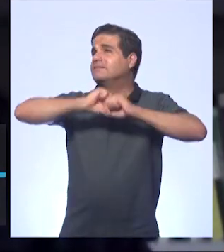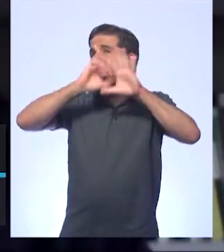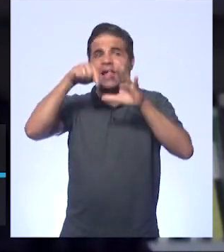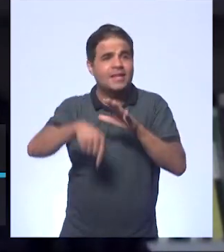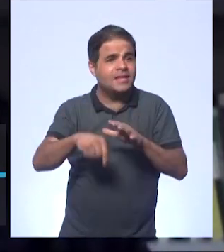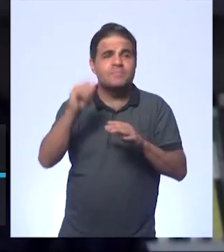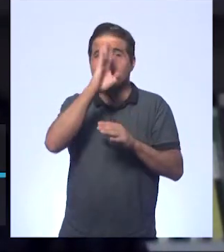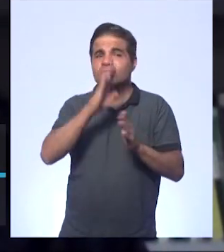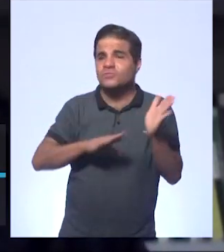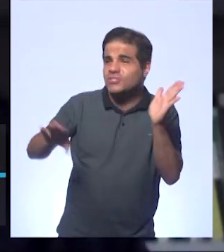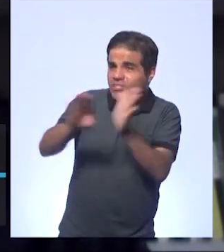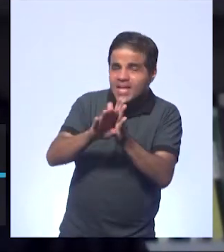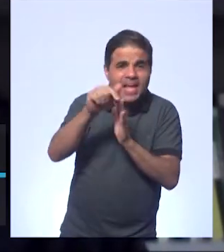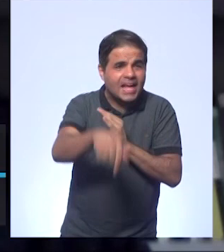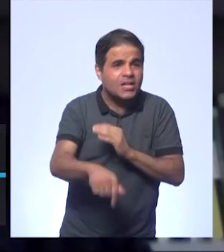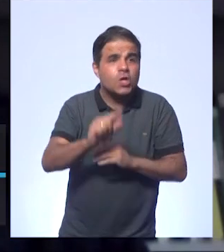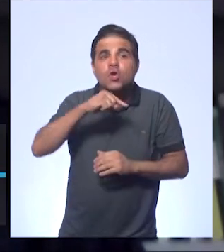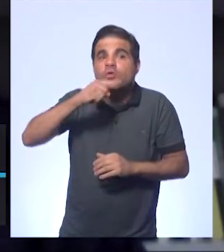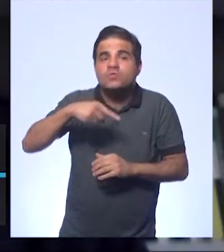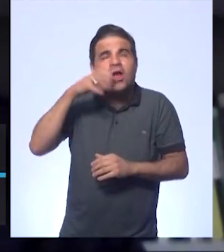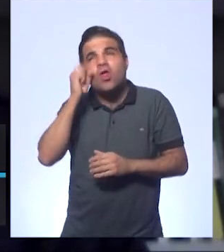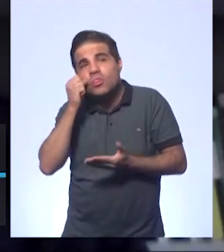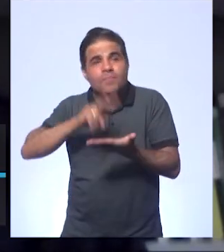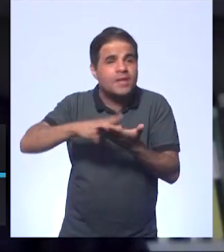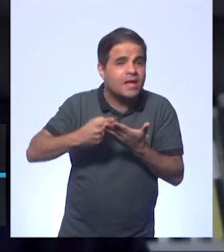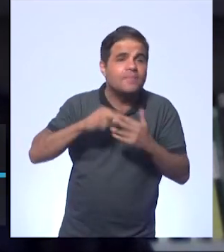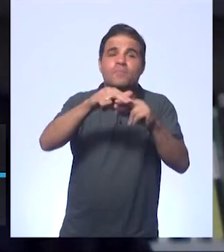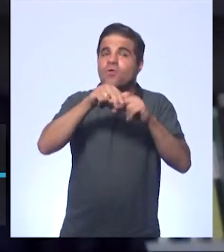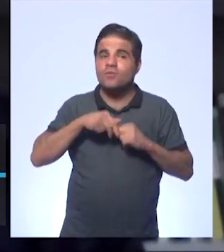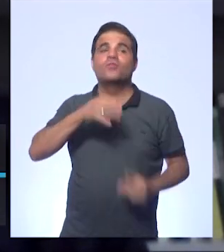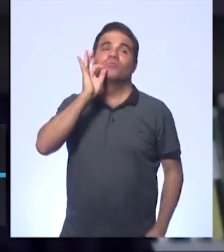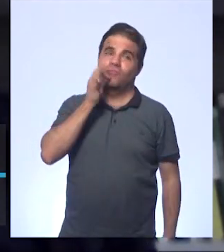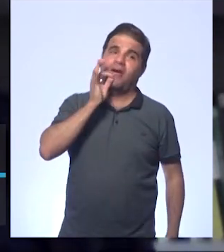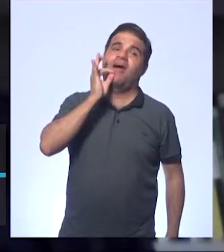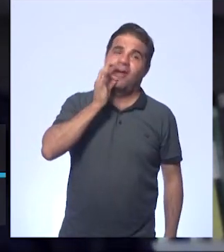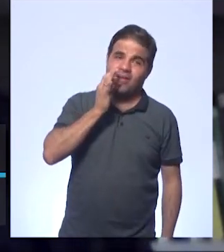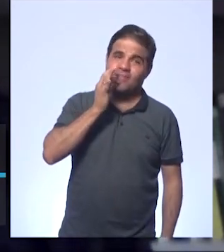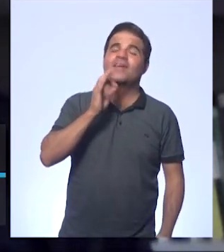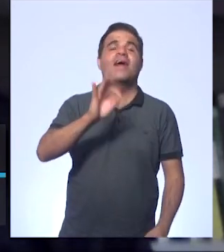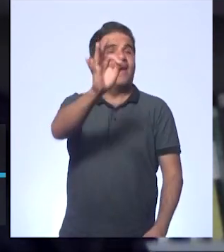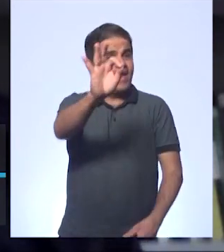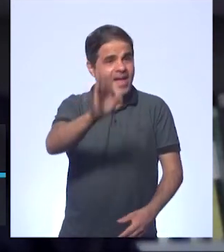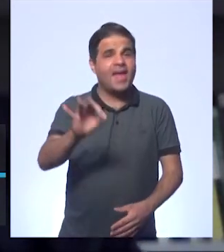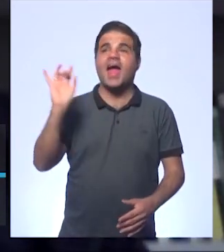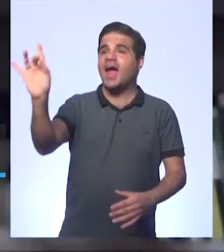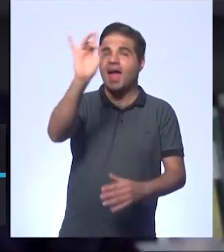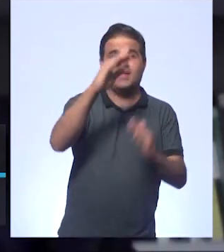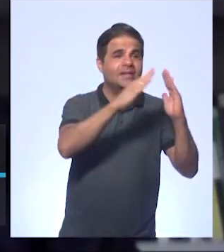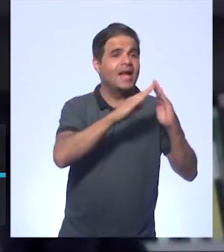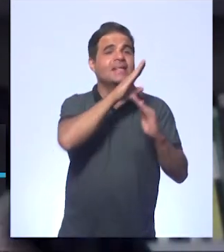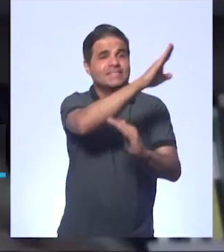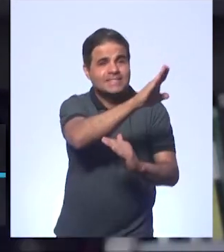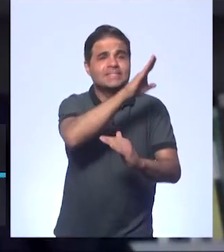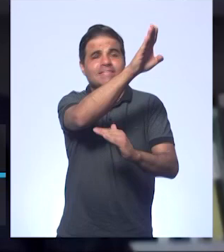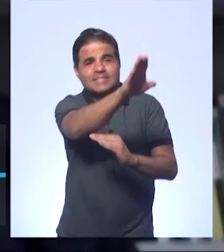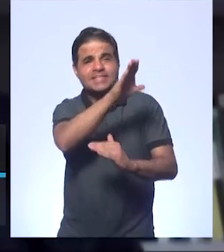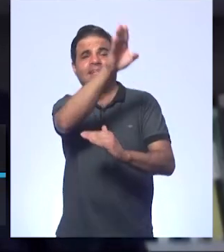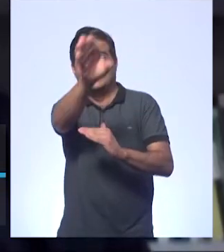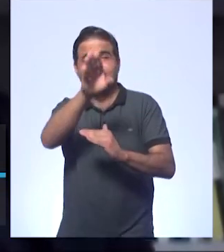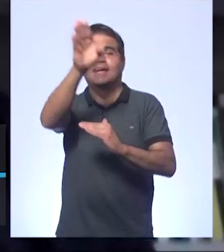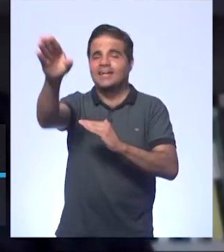no Brasil, quando eu cheguei, né? Não conseguia dormir por causa do café, viu, gente? Porque em cada casa que eu ia, que eu